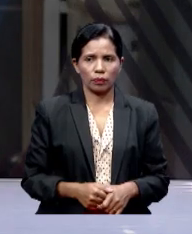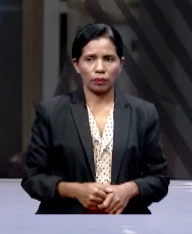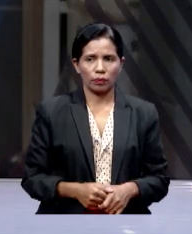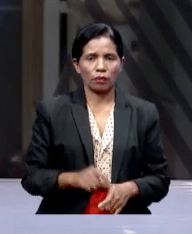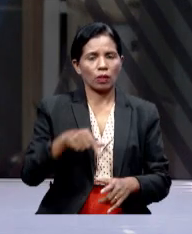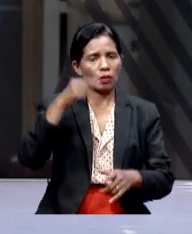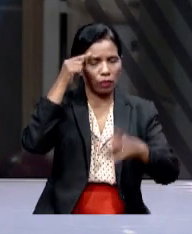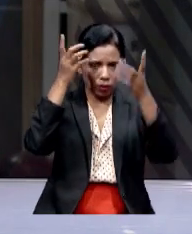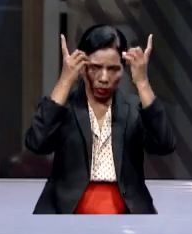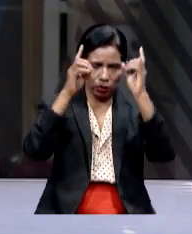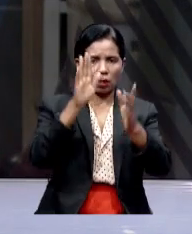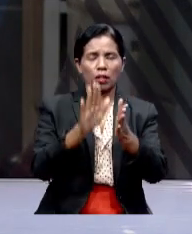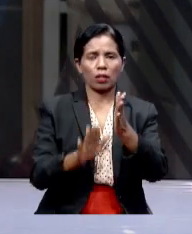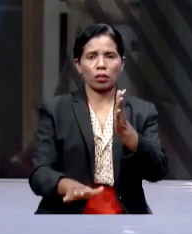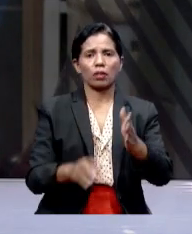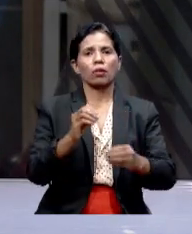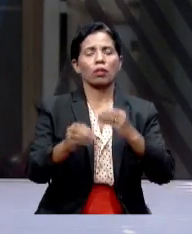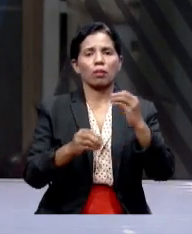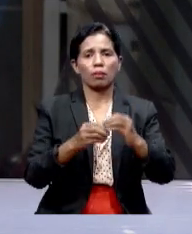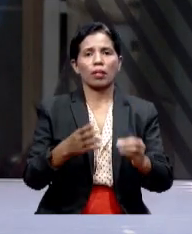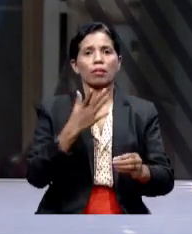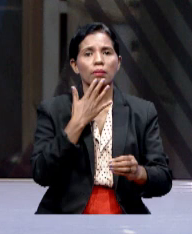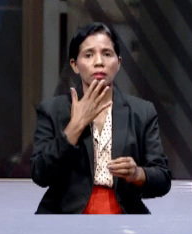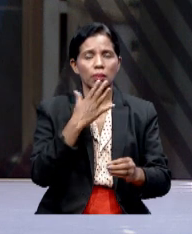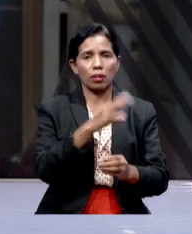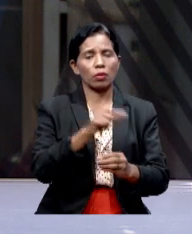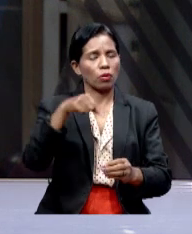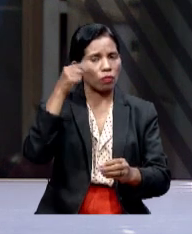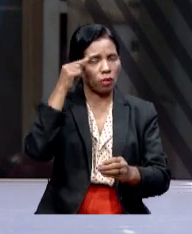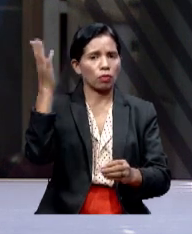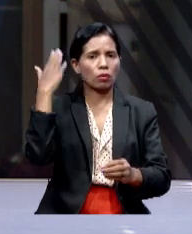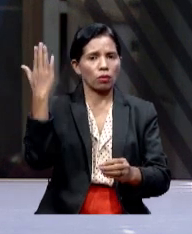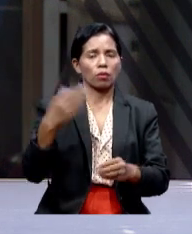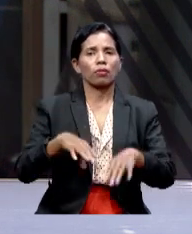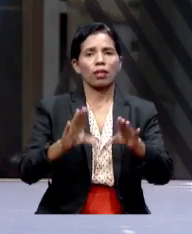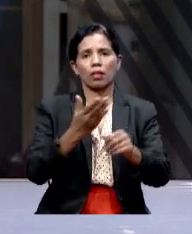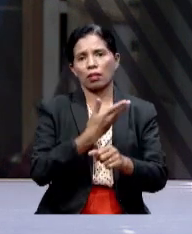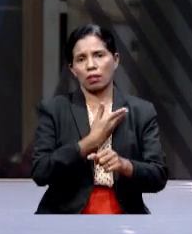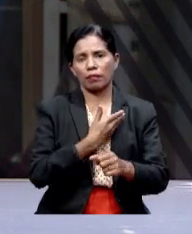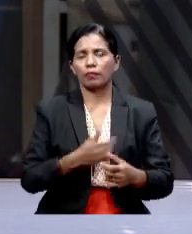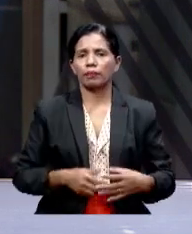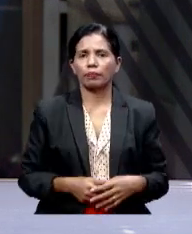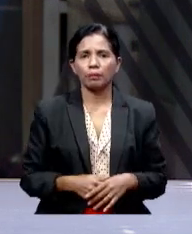O governo decide reduzir o imposto seletivo para mais similar ao do governo anterior a SAE.